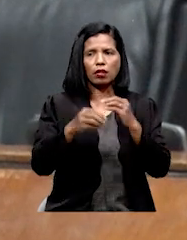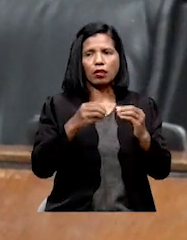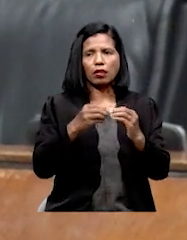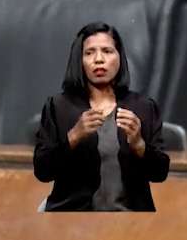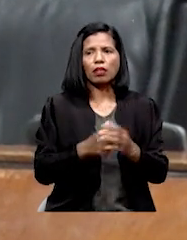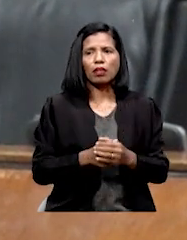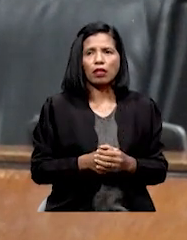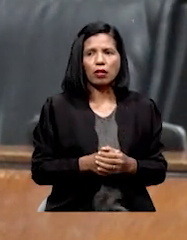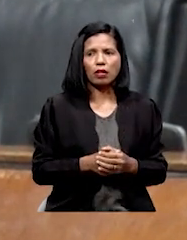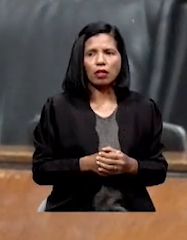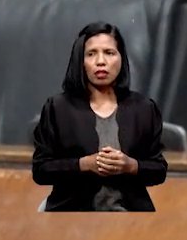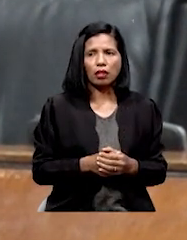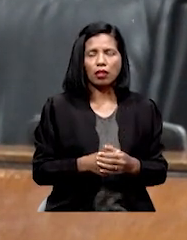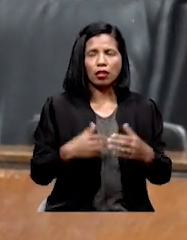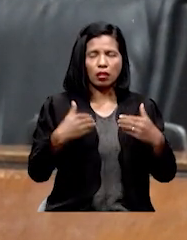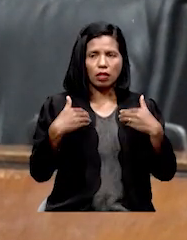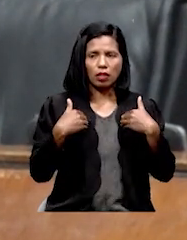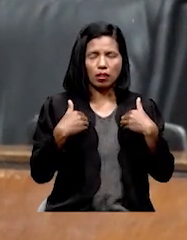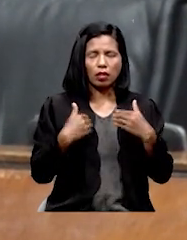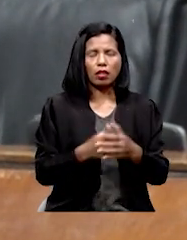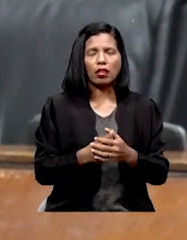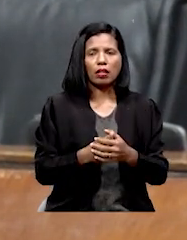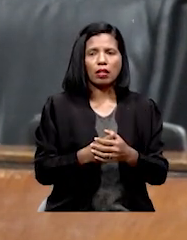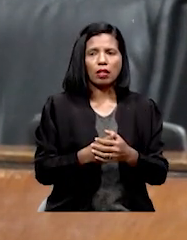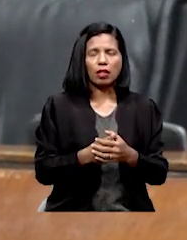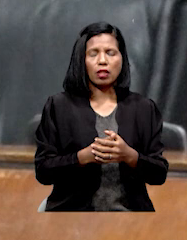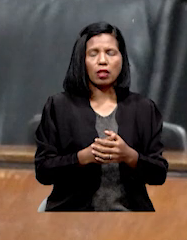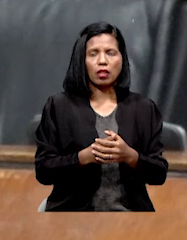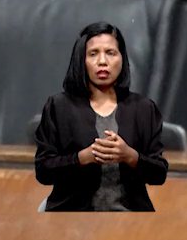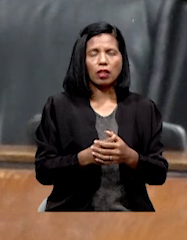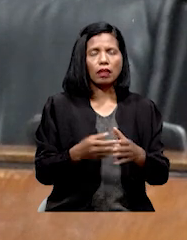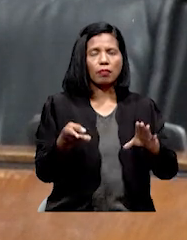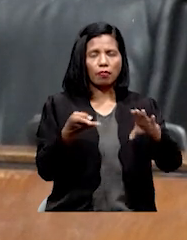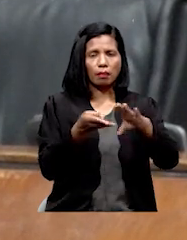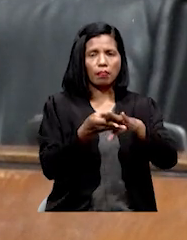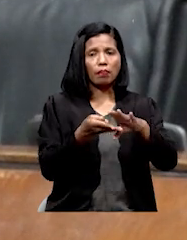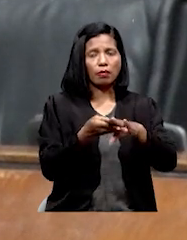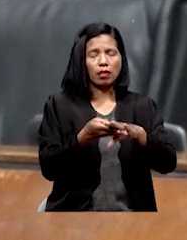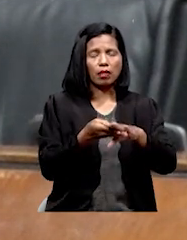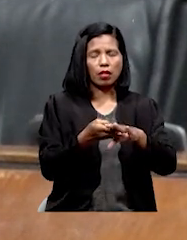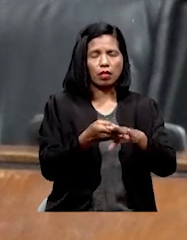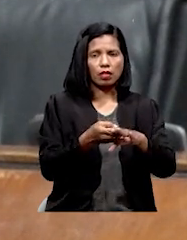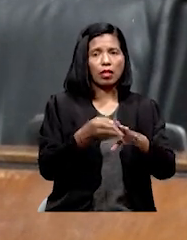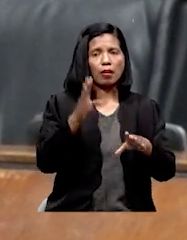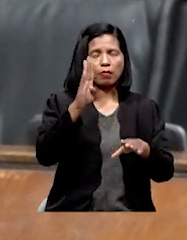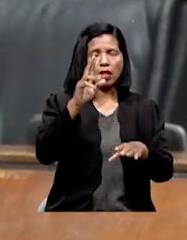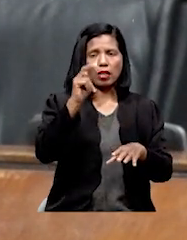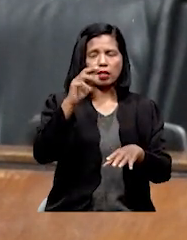De facto iha duni konta ida kria iha BNC Teli. Nebe mak deposita hela